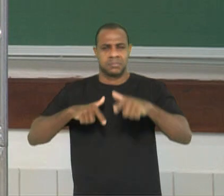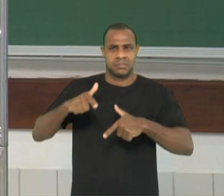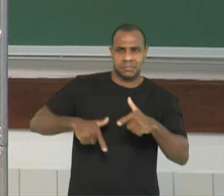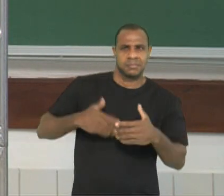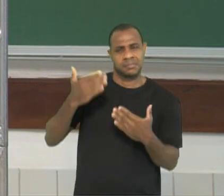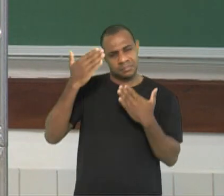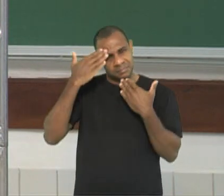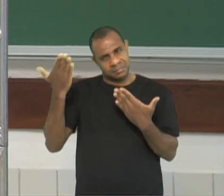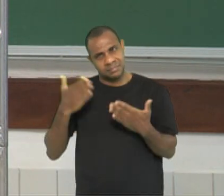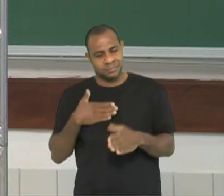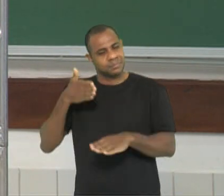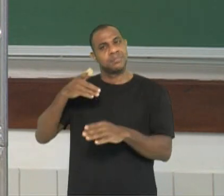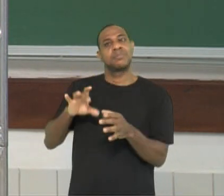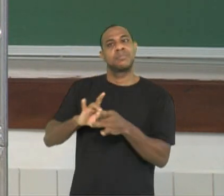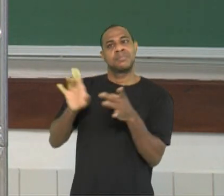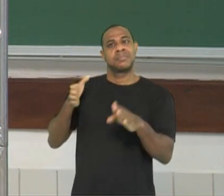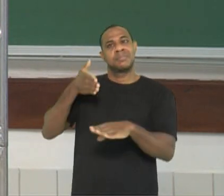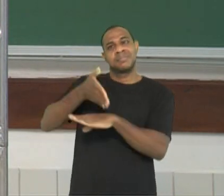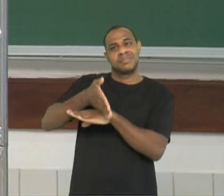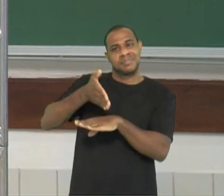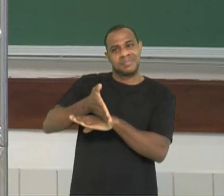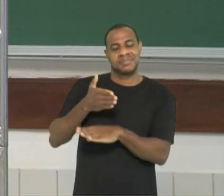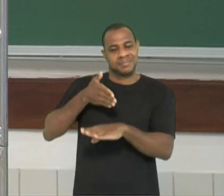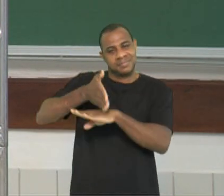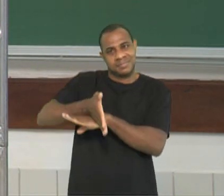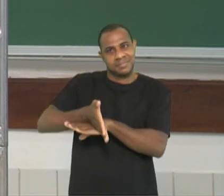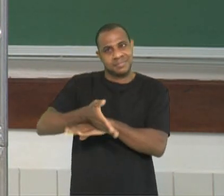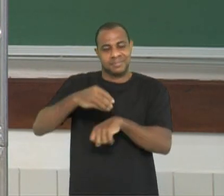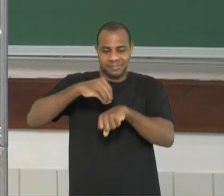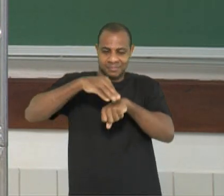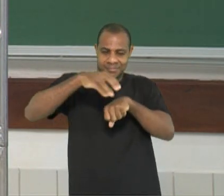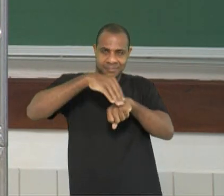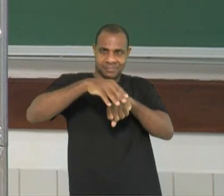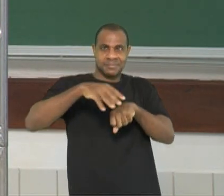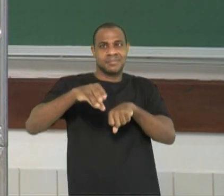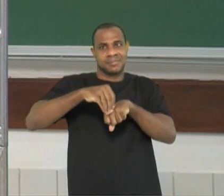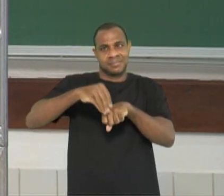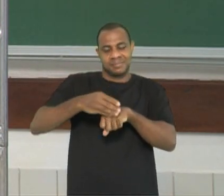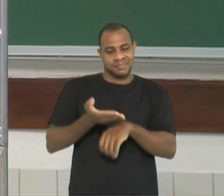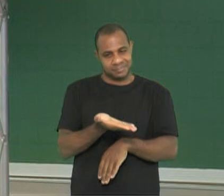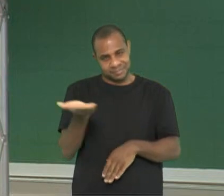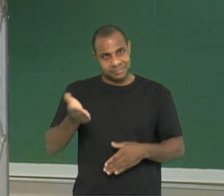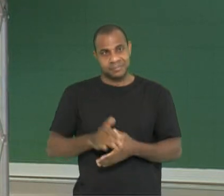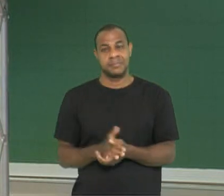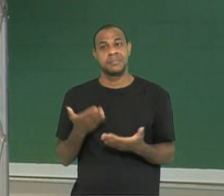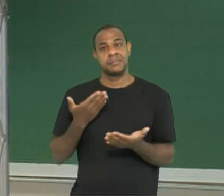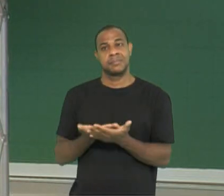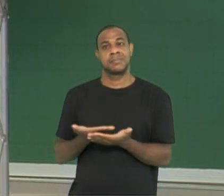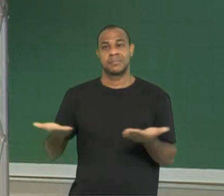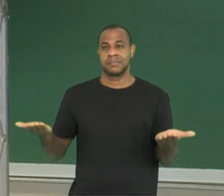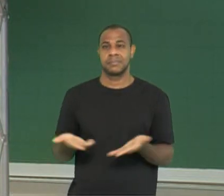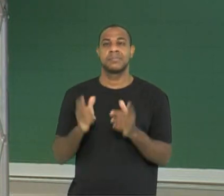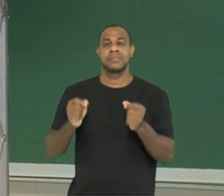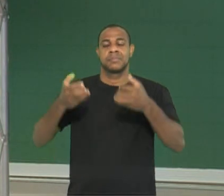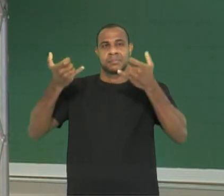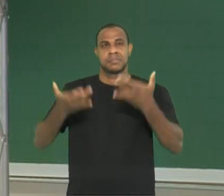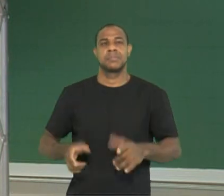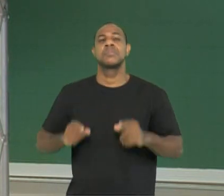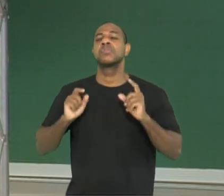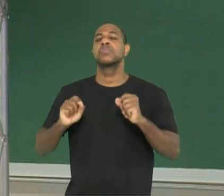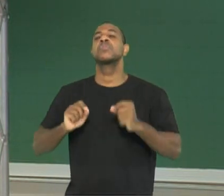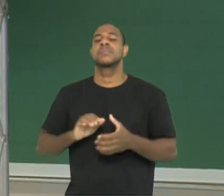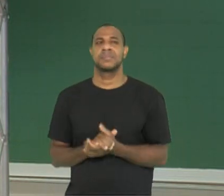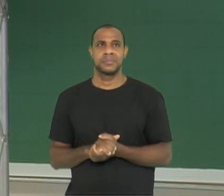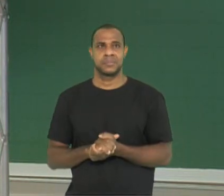por permitir a nossa entrada aí e levar um pouco de conhecimento até você. Nossa aula de hoje vai falar um pouquinho